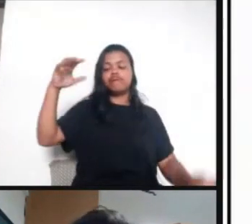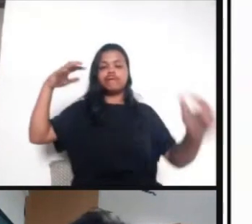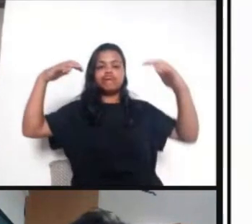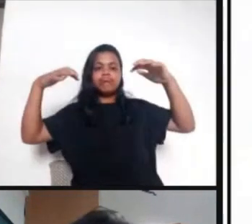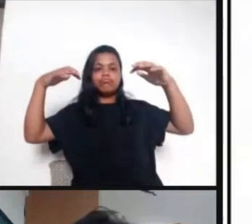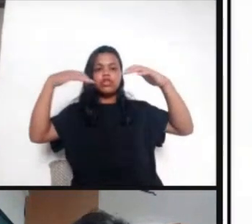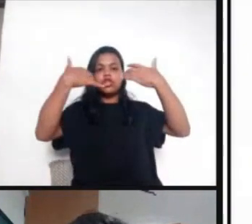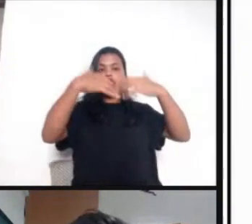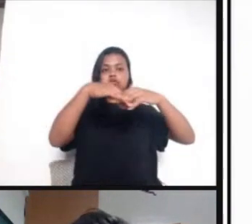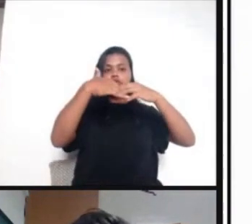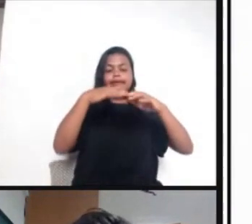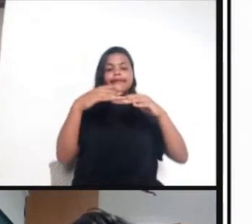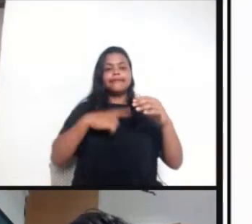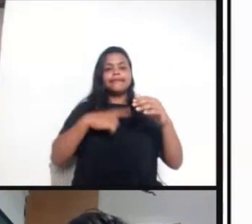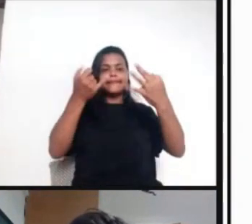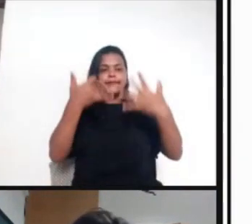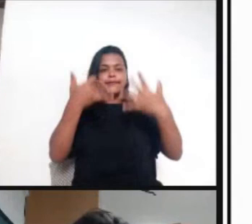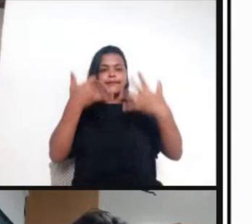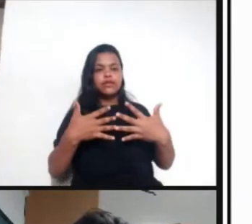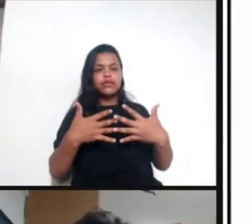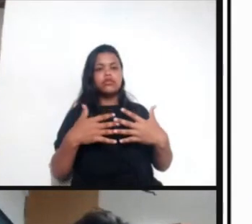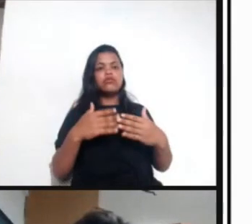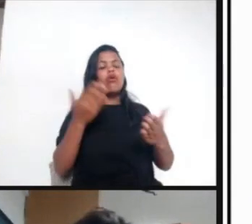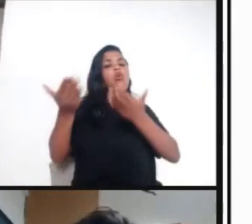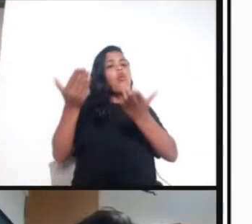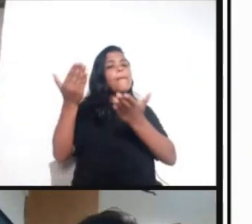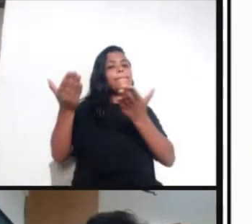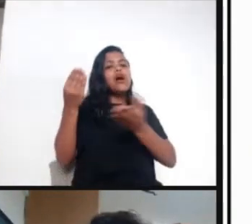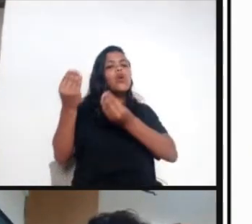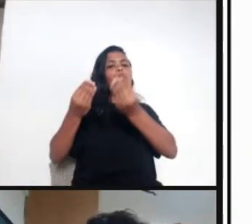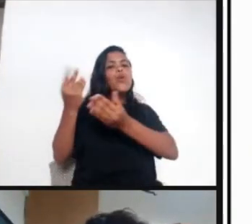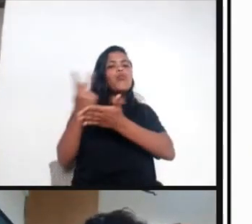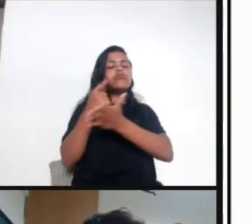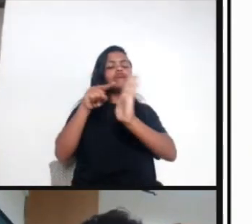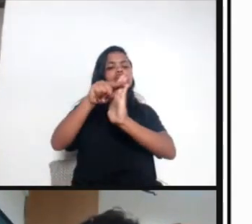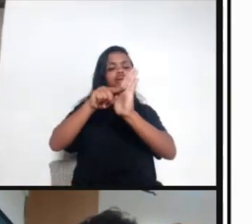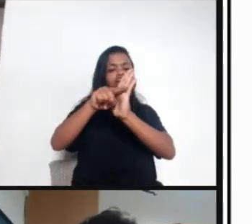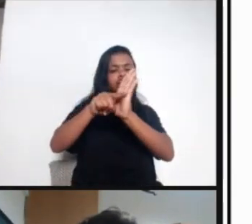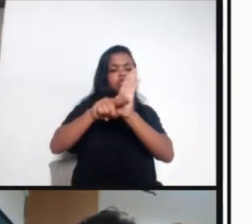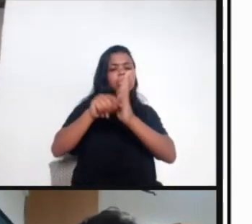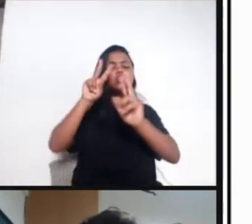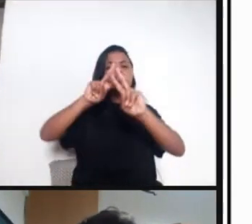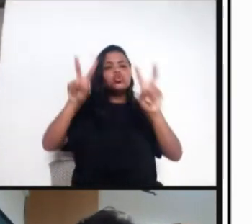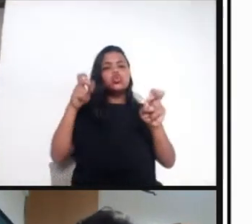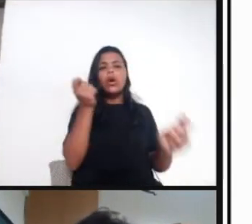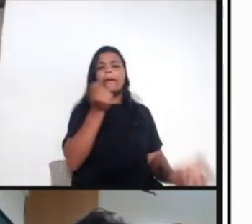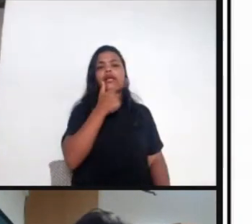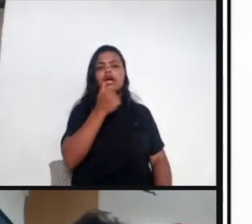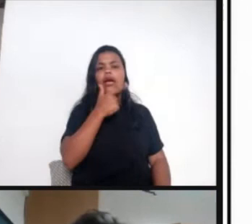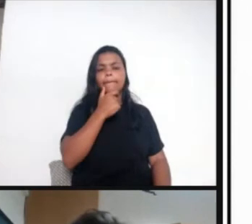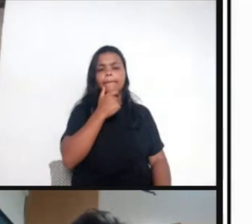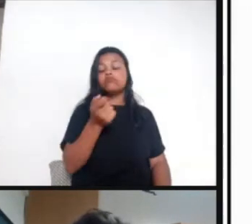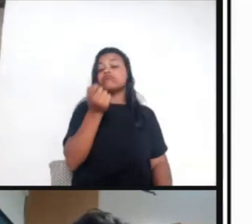to head, comparando os grupos. Então, a conclusão é que a hidroxicloroquina não teve um